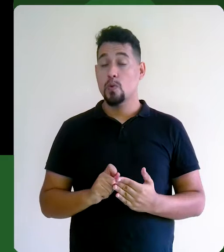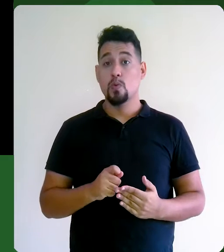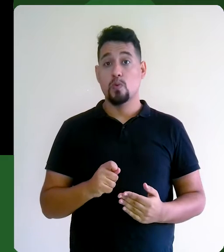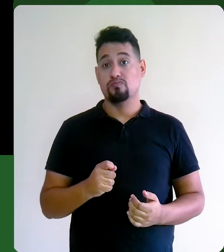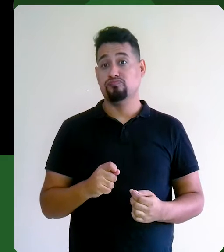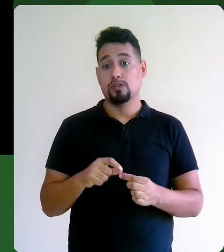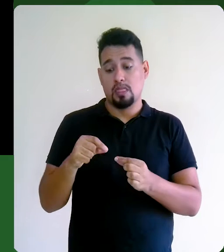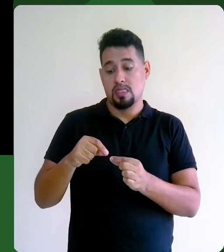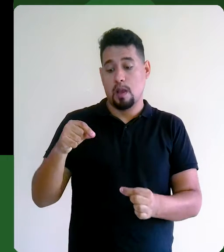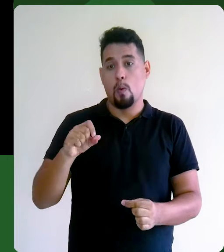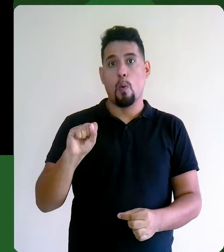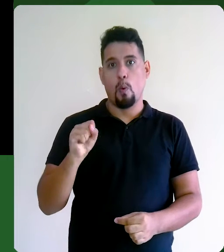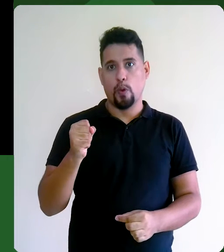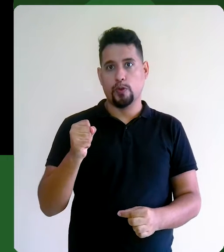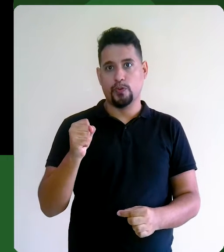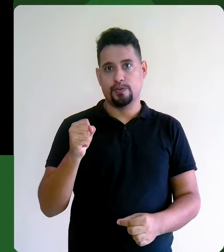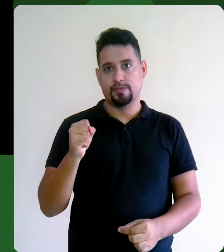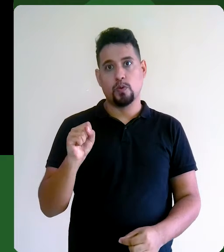tamanho 8.